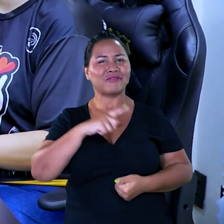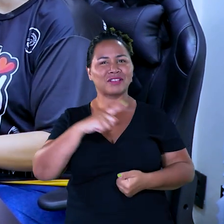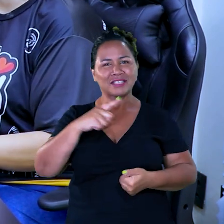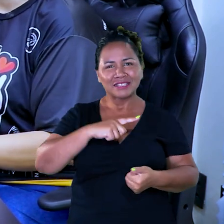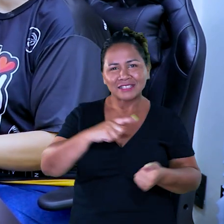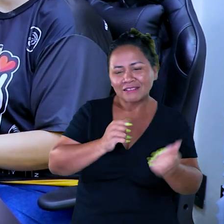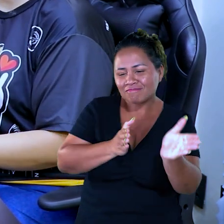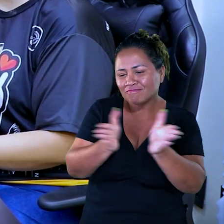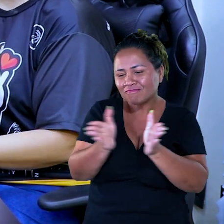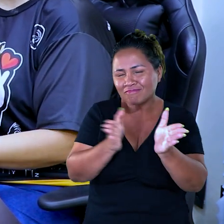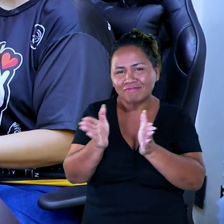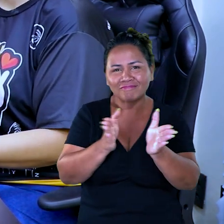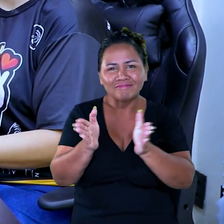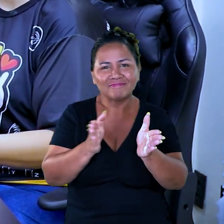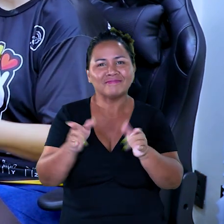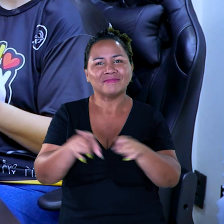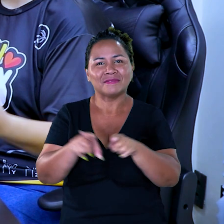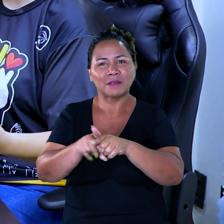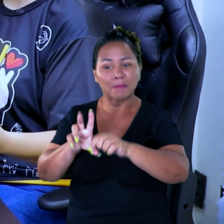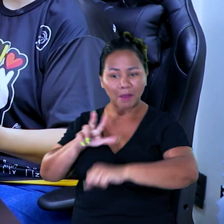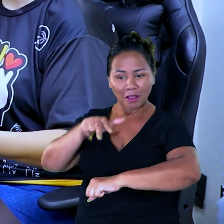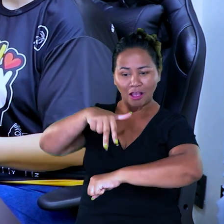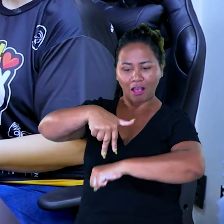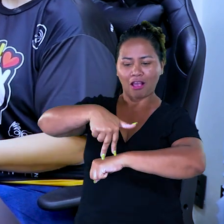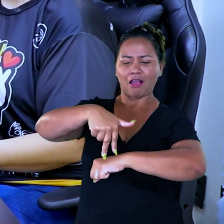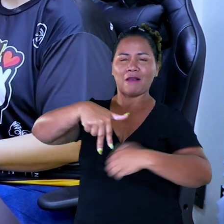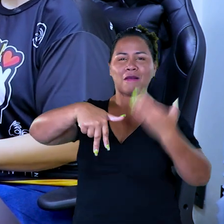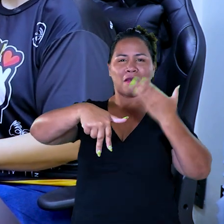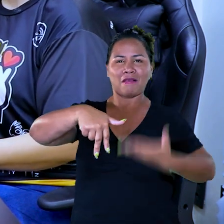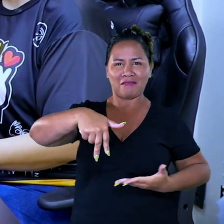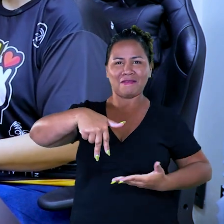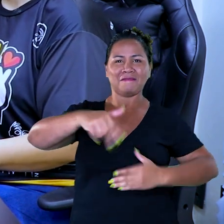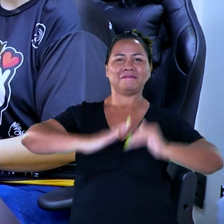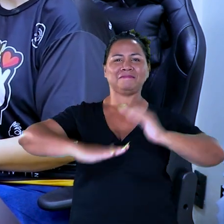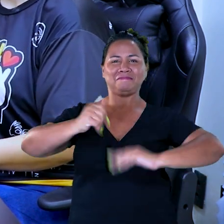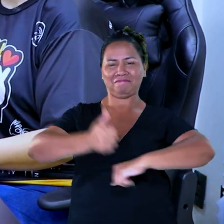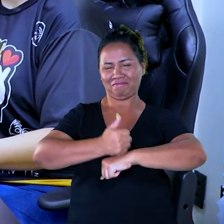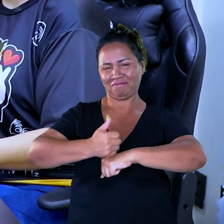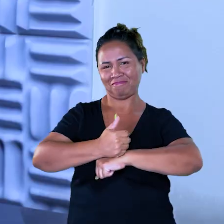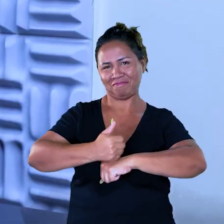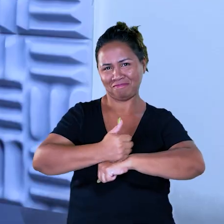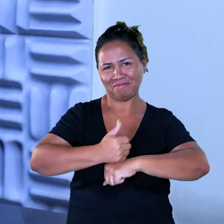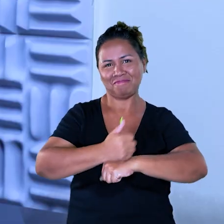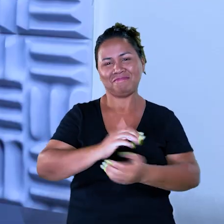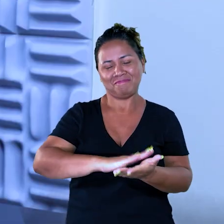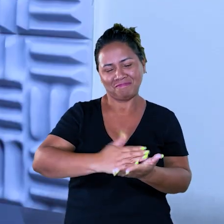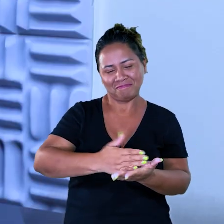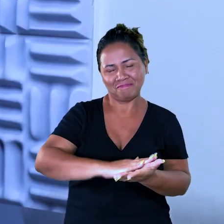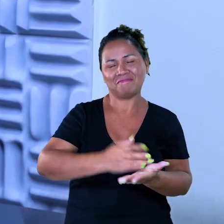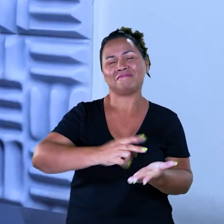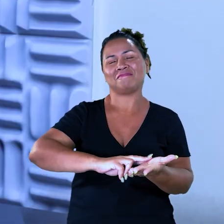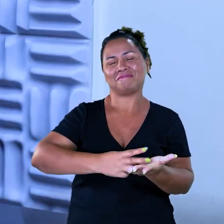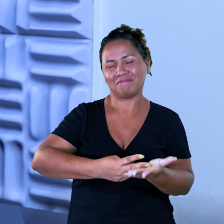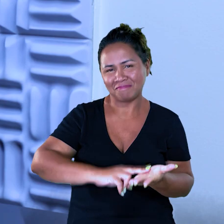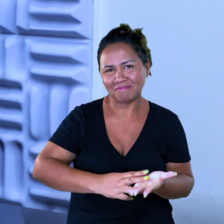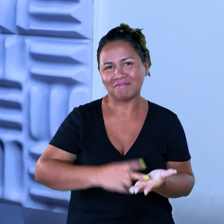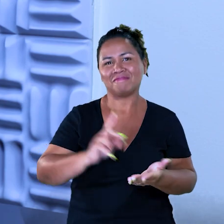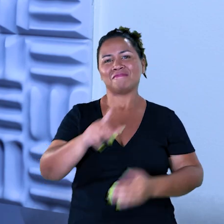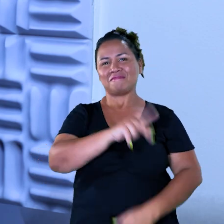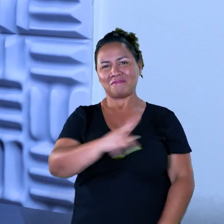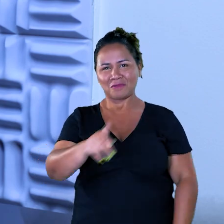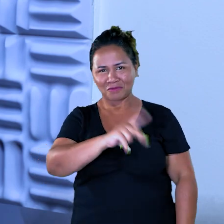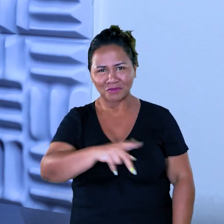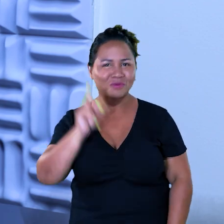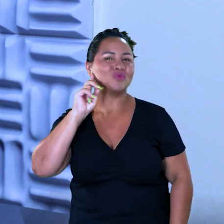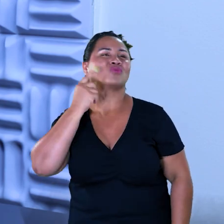ao profissional que tanto merece, o intérprete, o professor de surdos, professor bilíngue, o